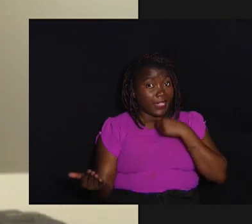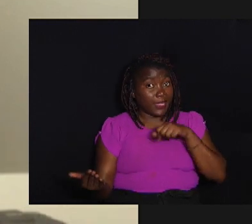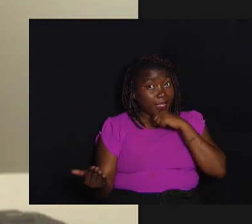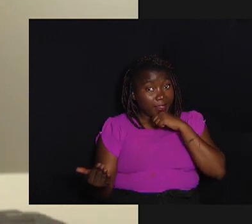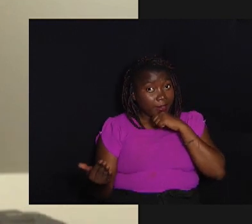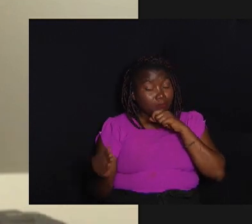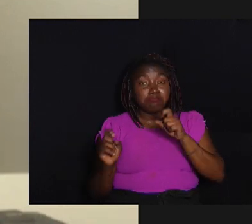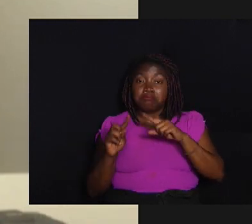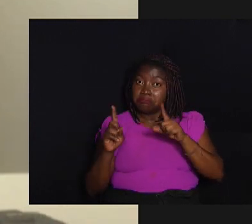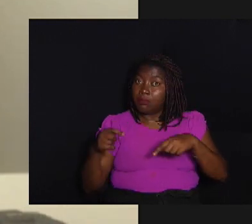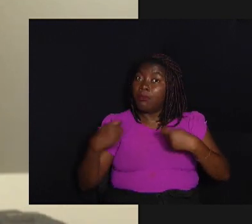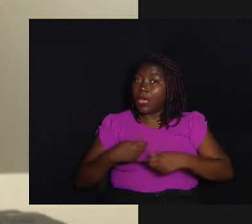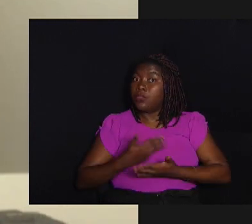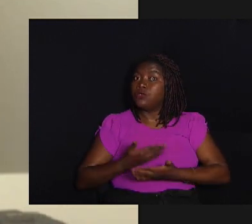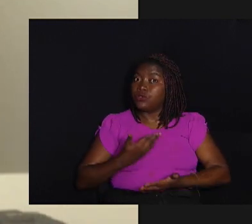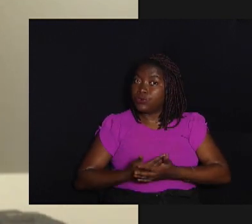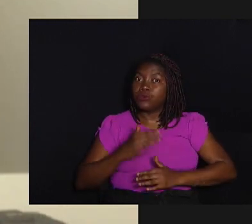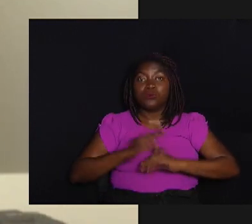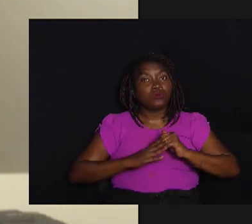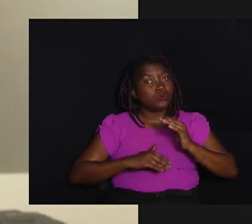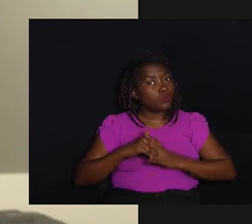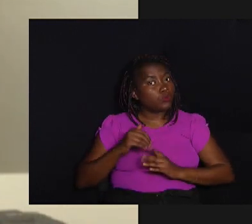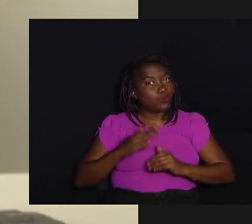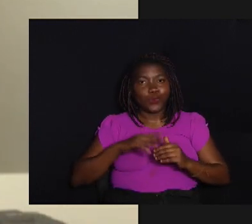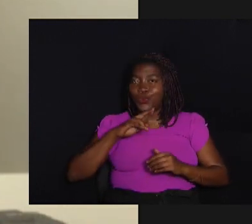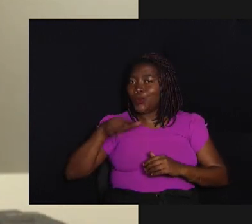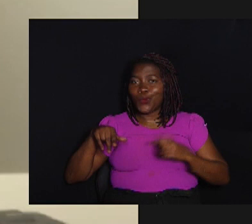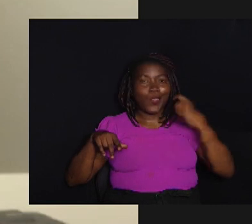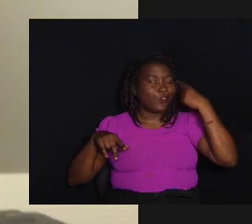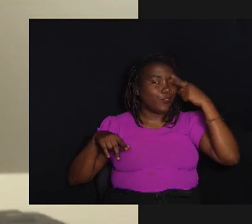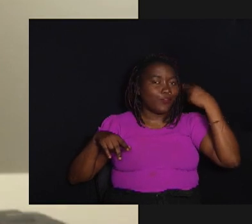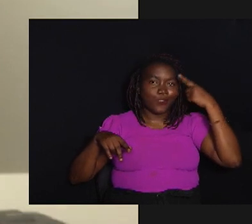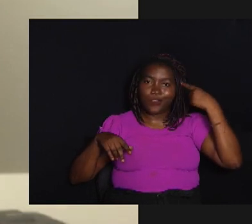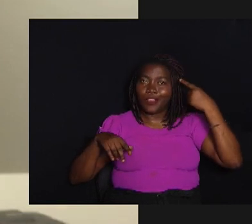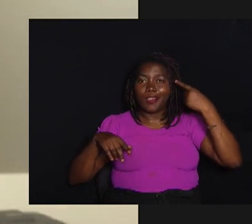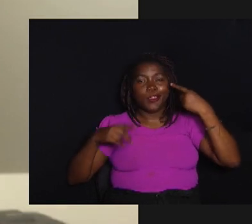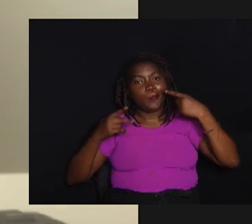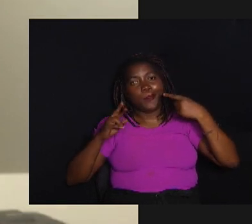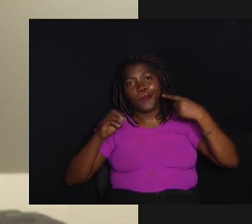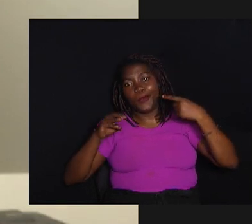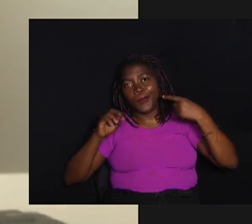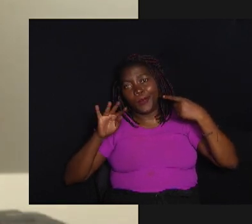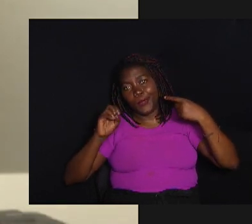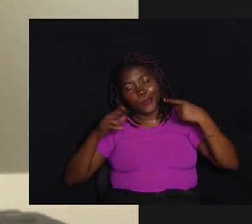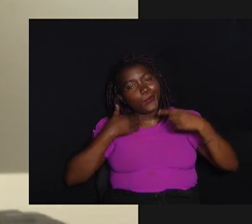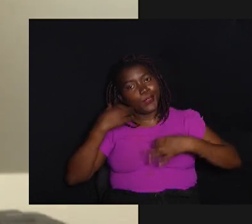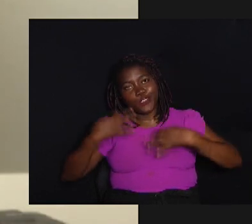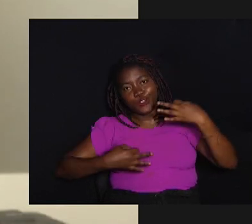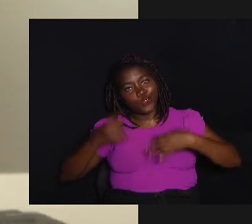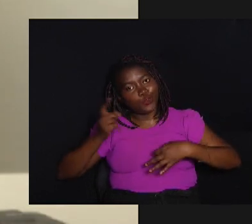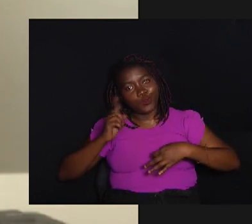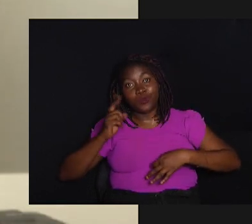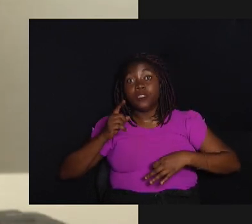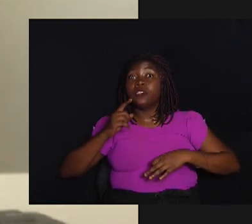desse estudo com esses profissionais que não são o advogado, nem o promotor, nem o juiz, são profissionais competentes para esse tipo de